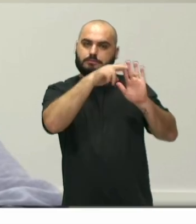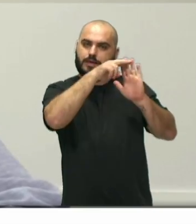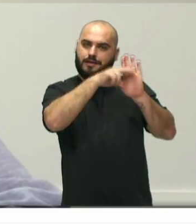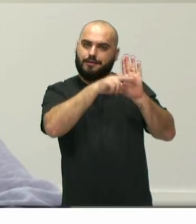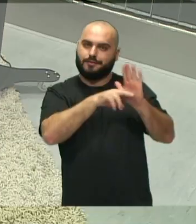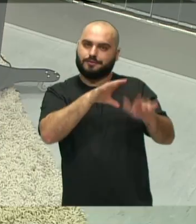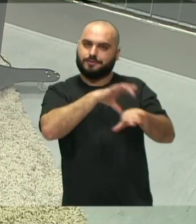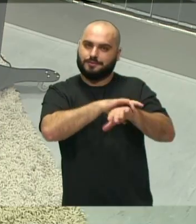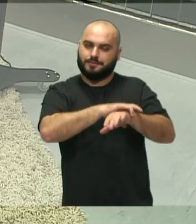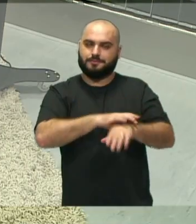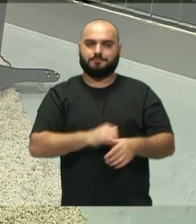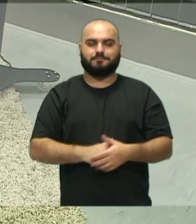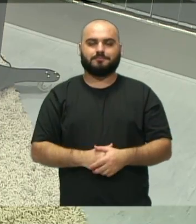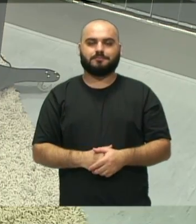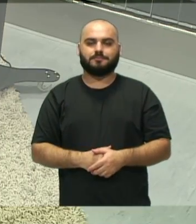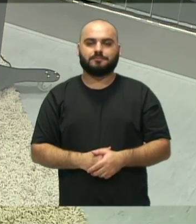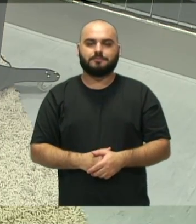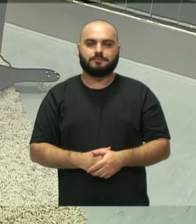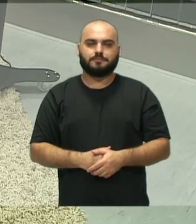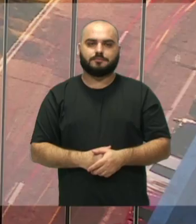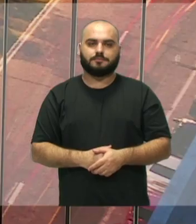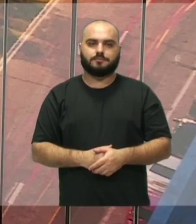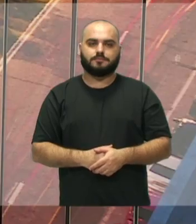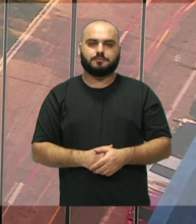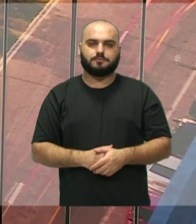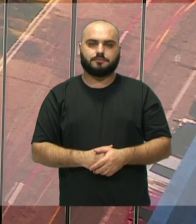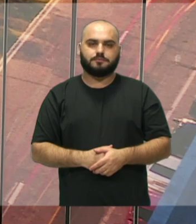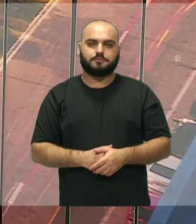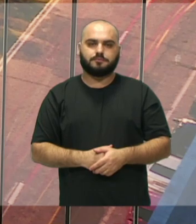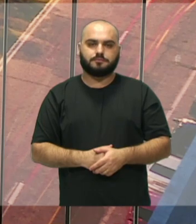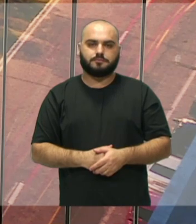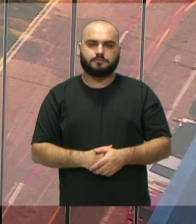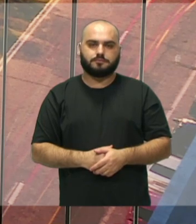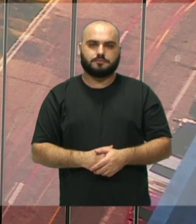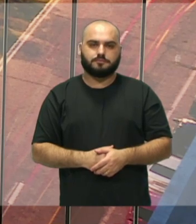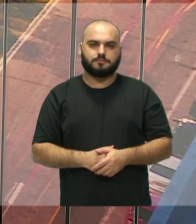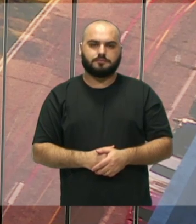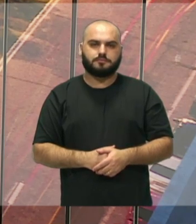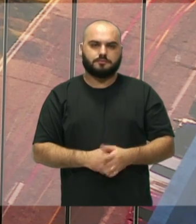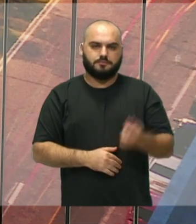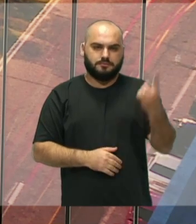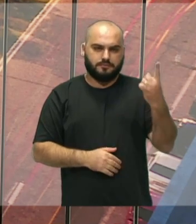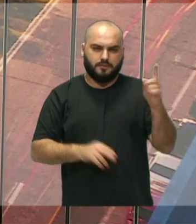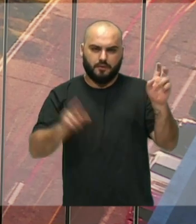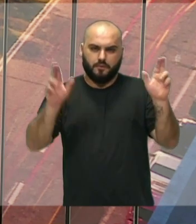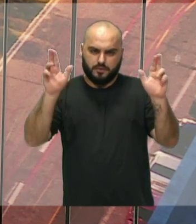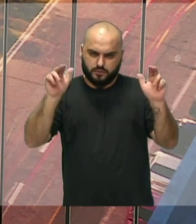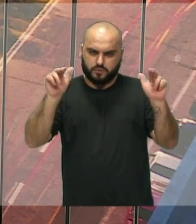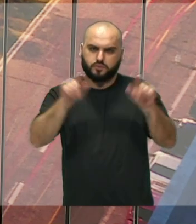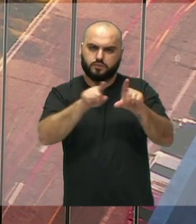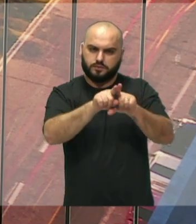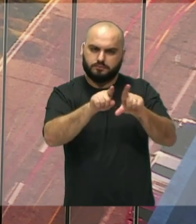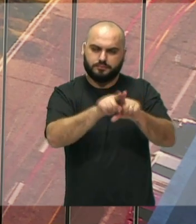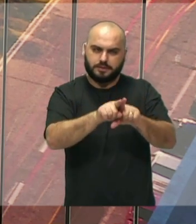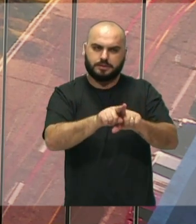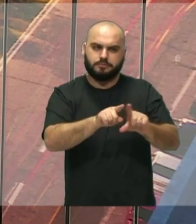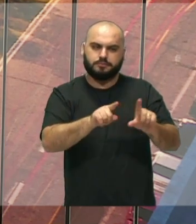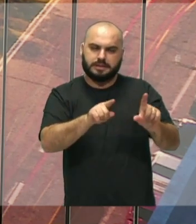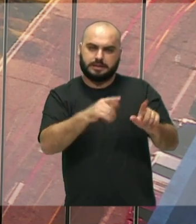né? Um outro assunto, vereador, que também faz parte da área da saúde, mas não está